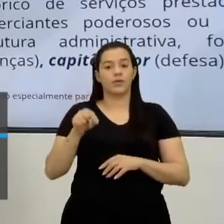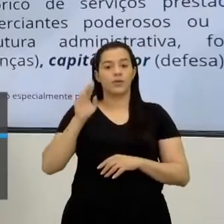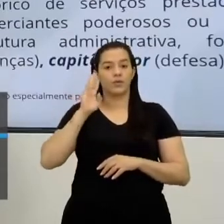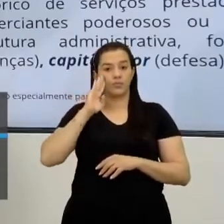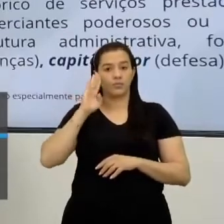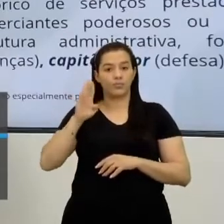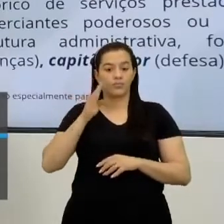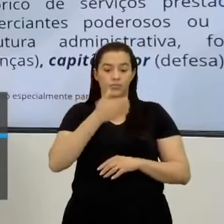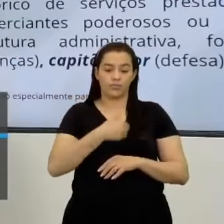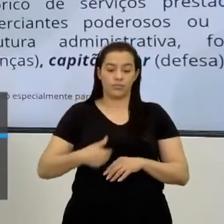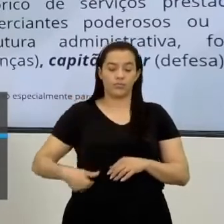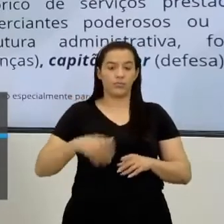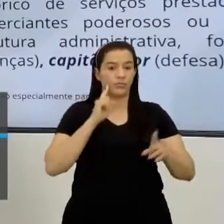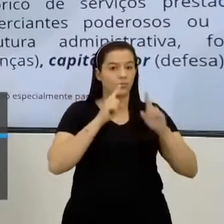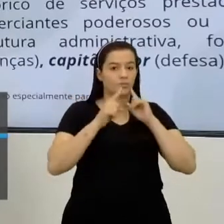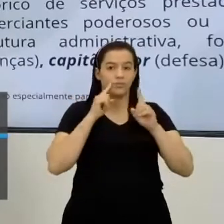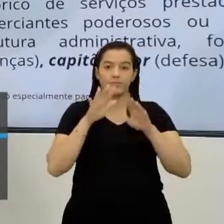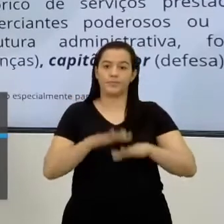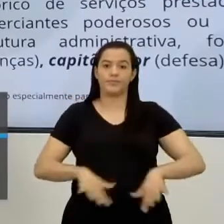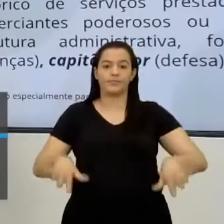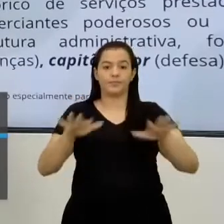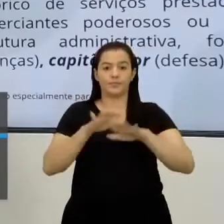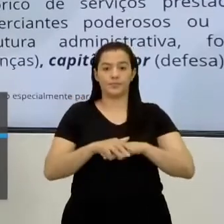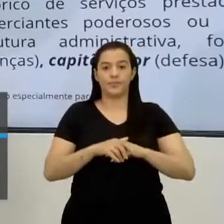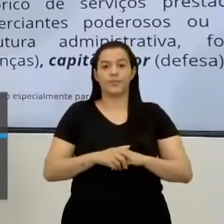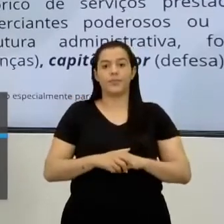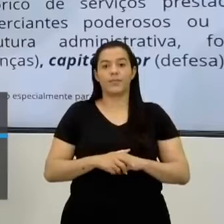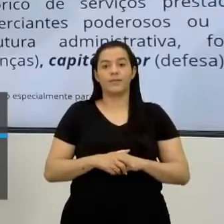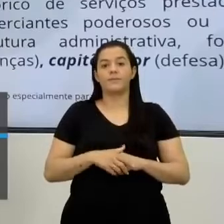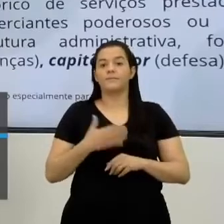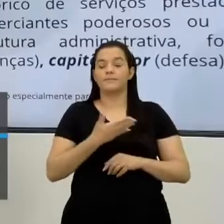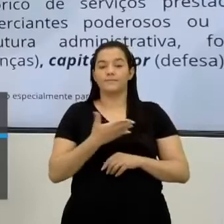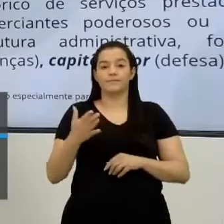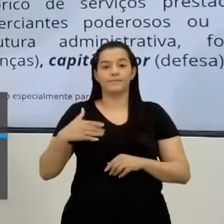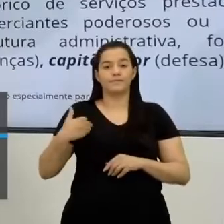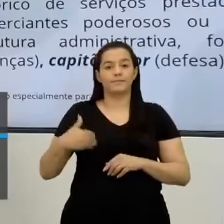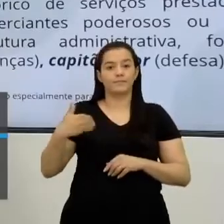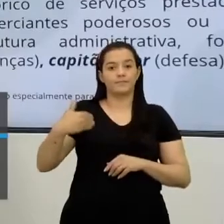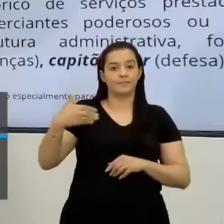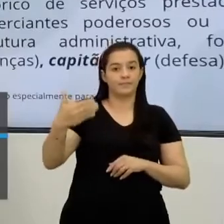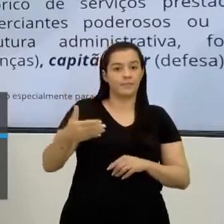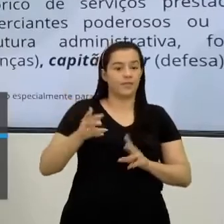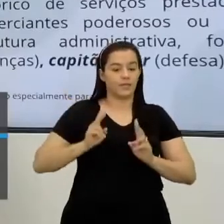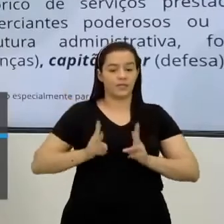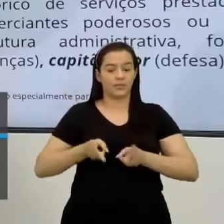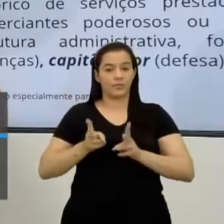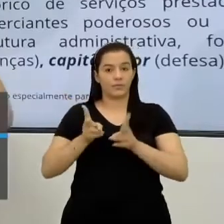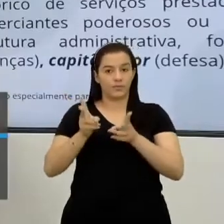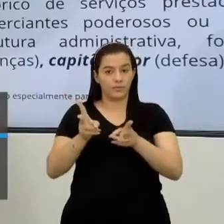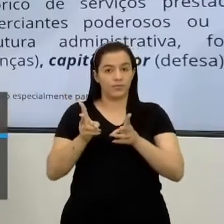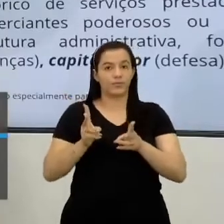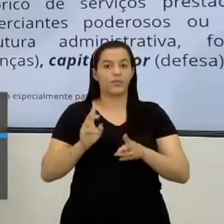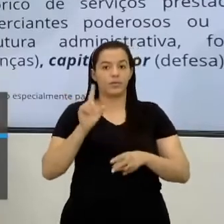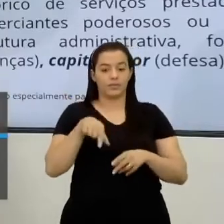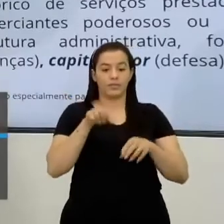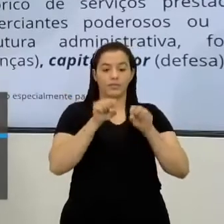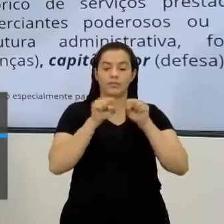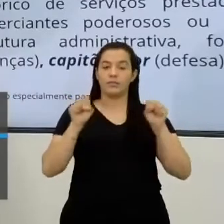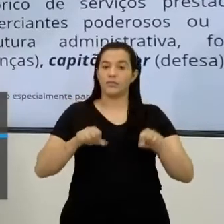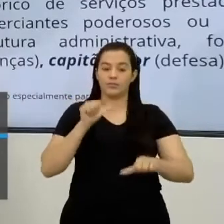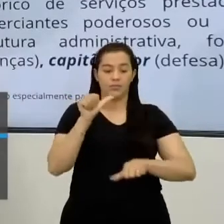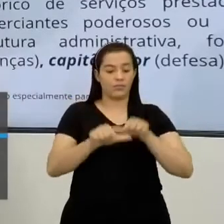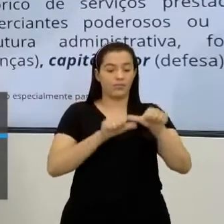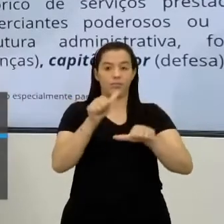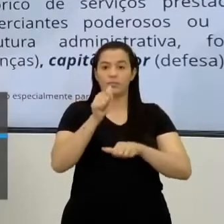geral, certo? Então, as capitanias hereditárias, elas permanecem. Esse sistema não muda